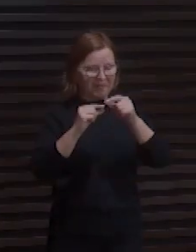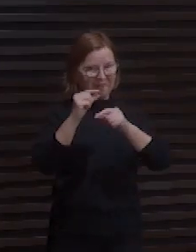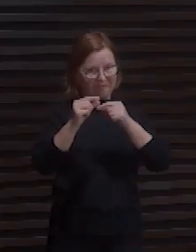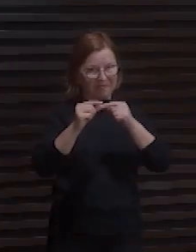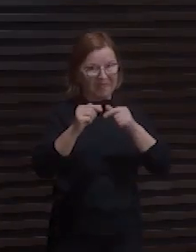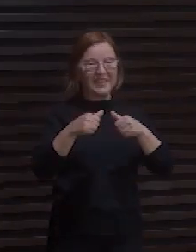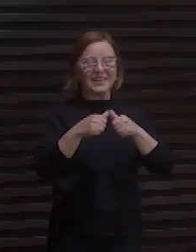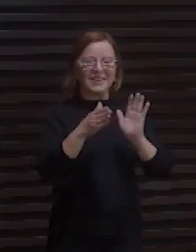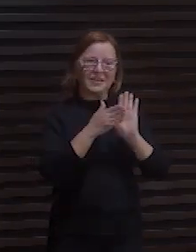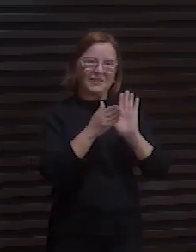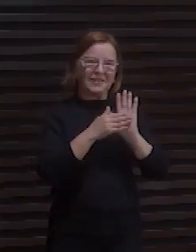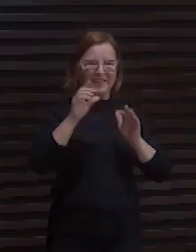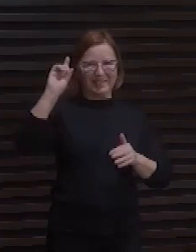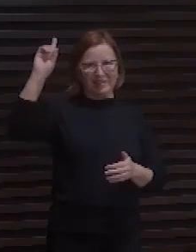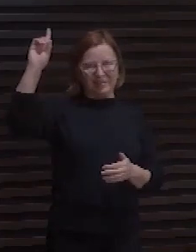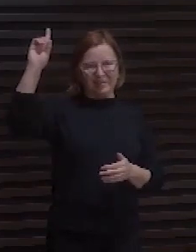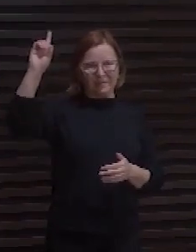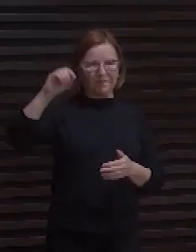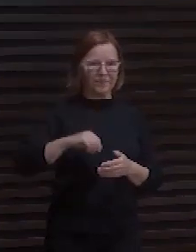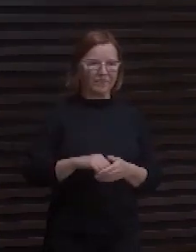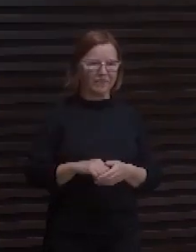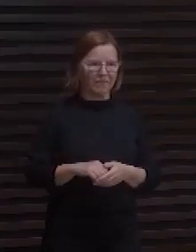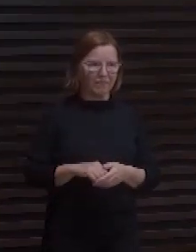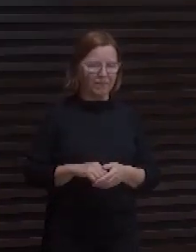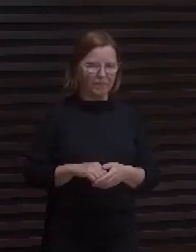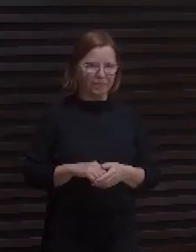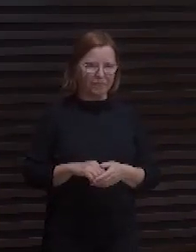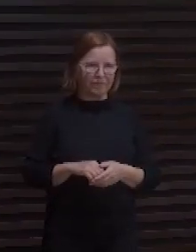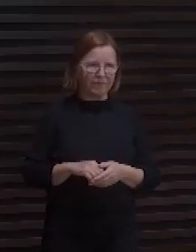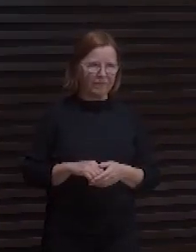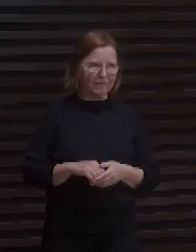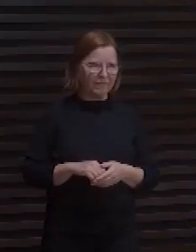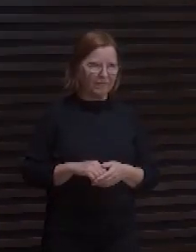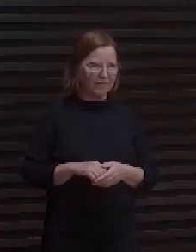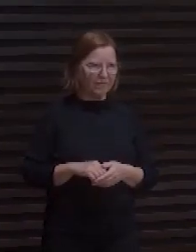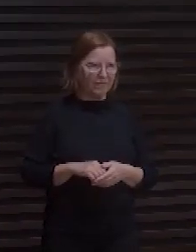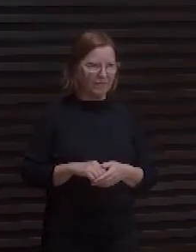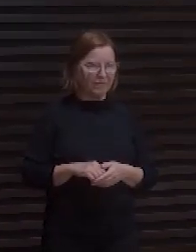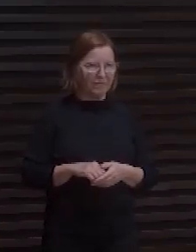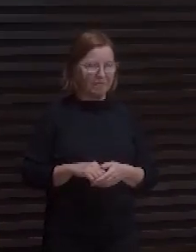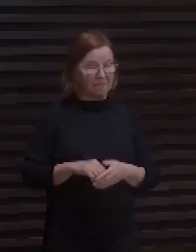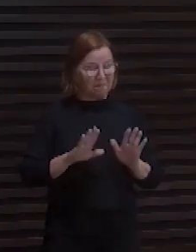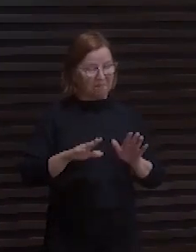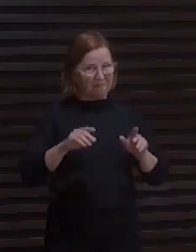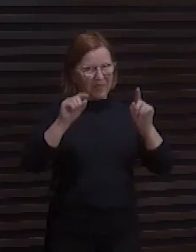de Deus. Aliás, cabe aqui um